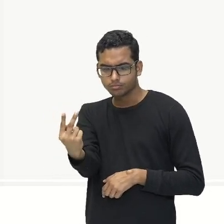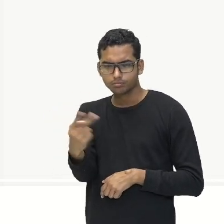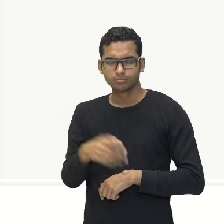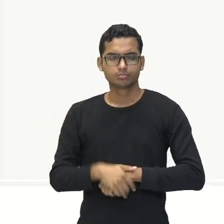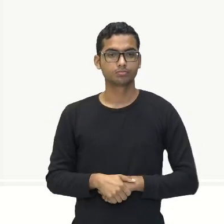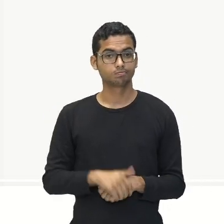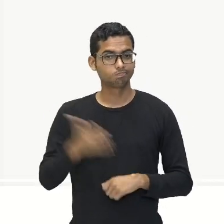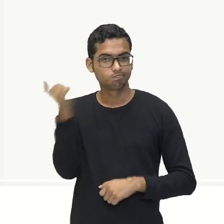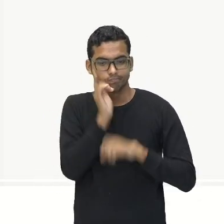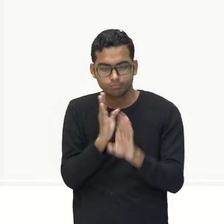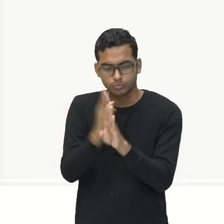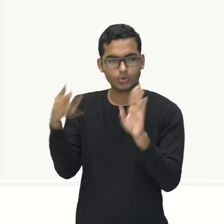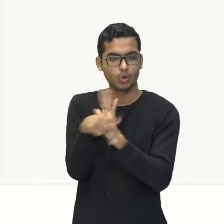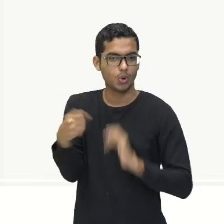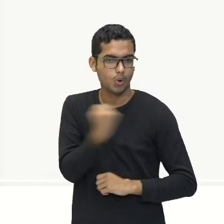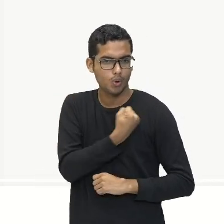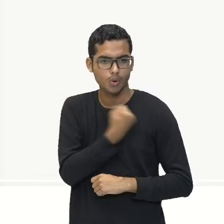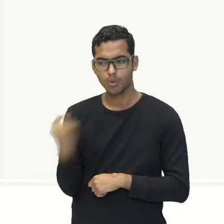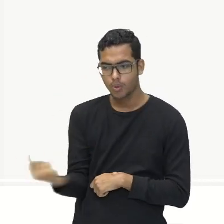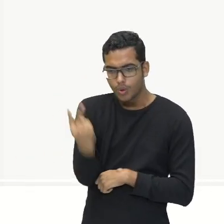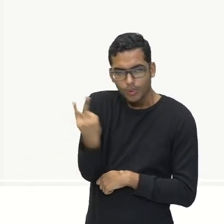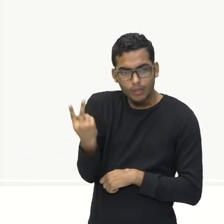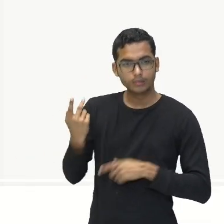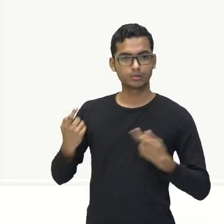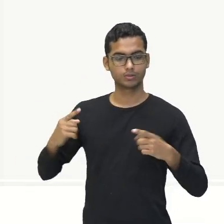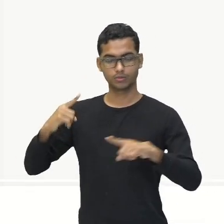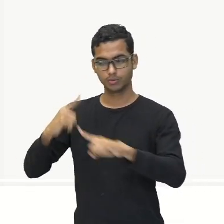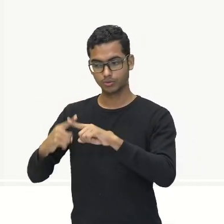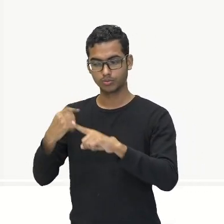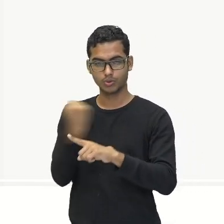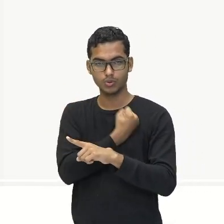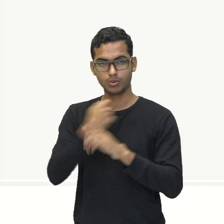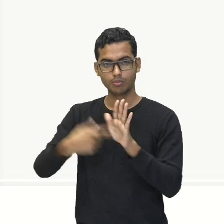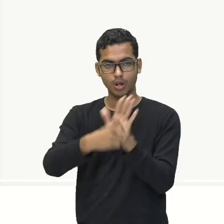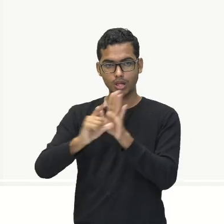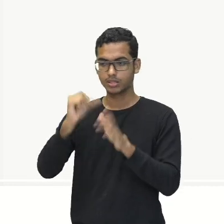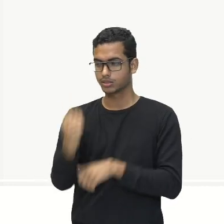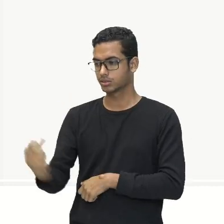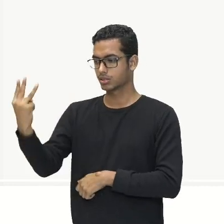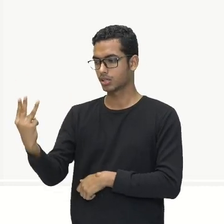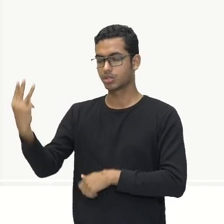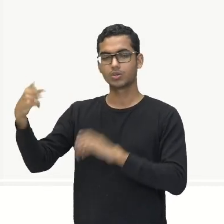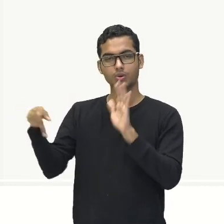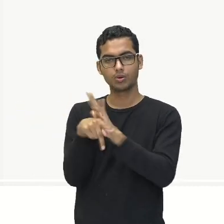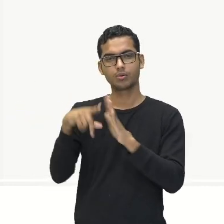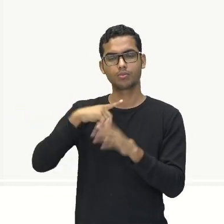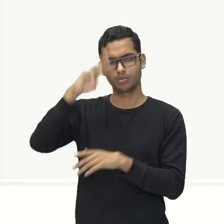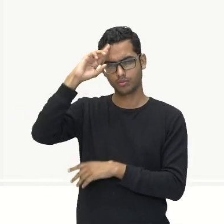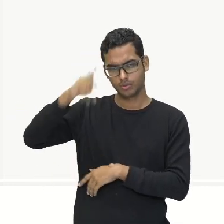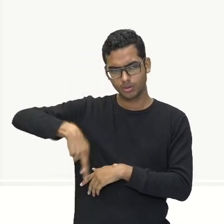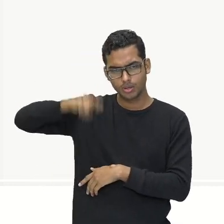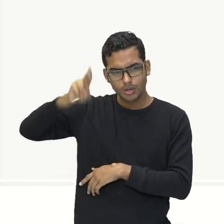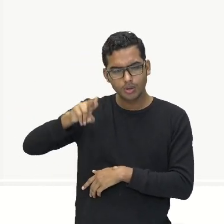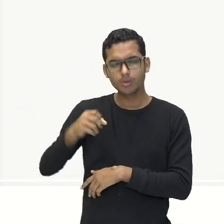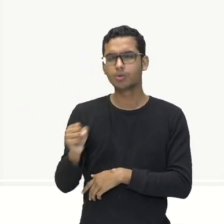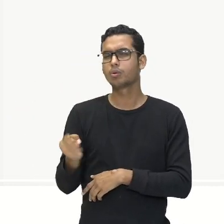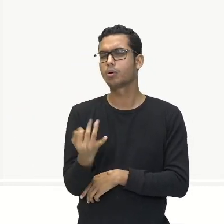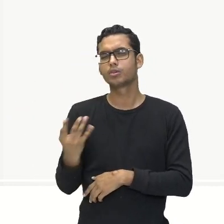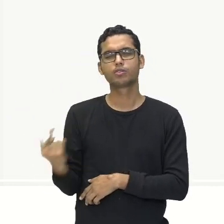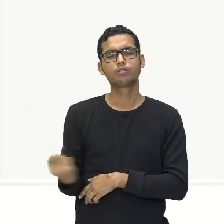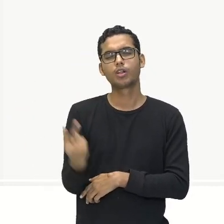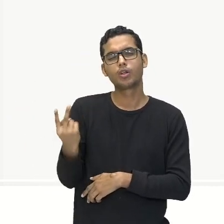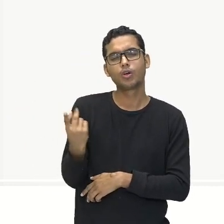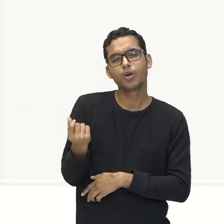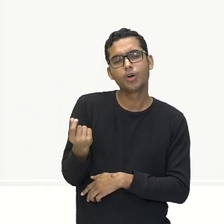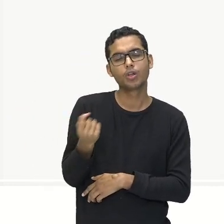Para eu encontrar esse termo, eu vou multiplicar o termo anterior, que é o 3, com a minha razão. Quanto vale a minha razão? 2,